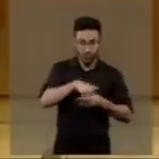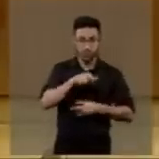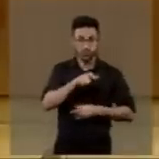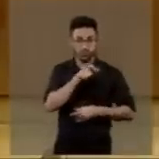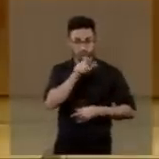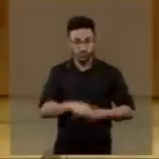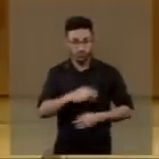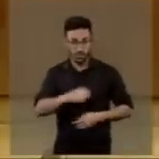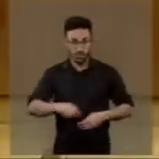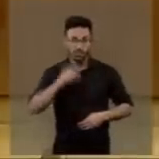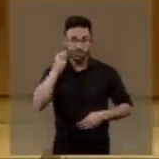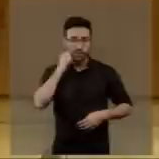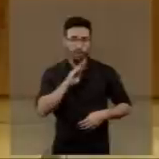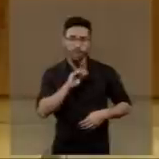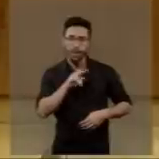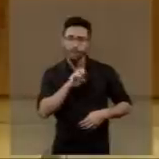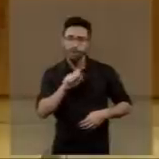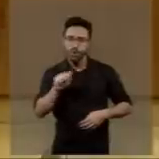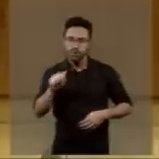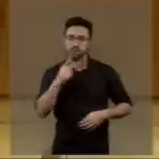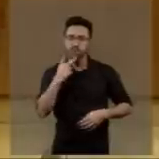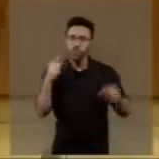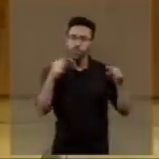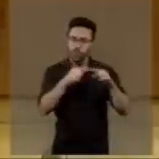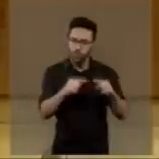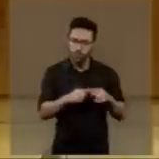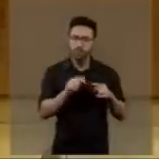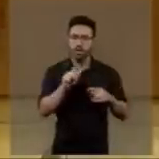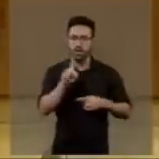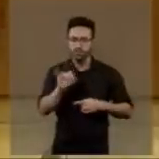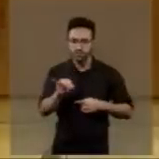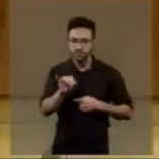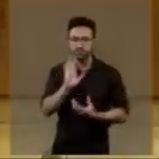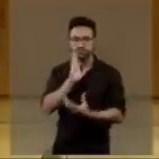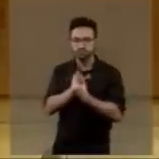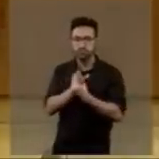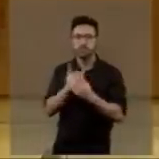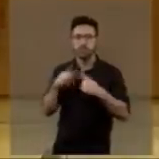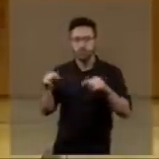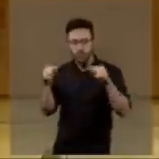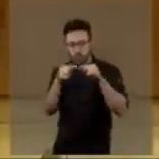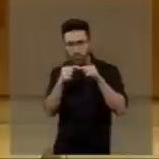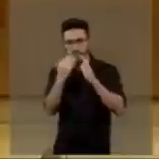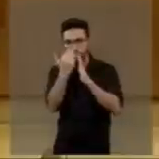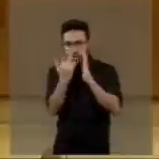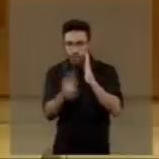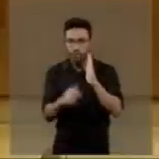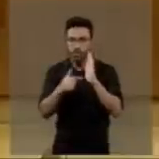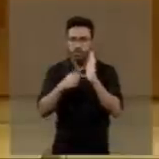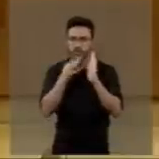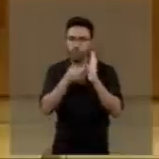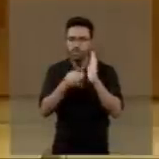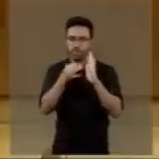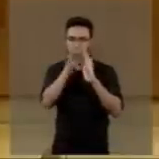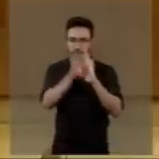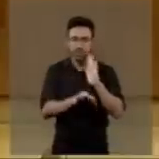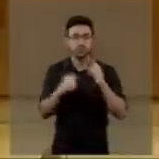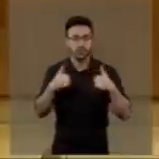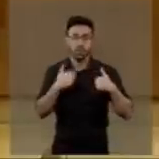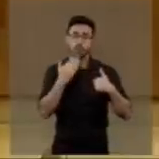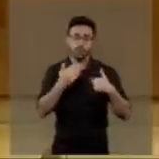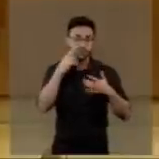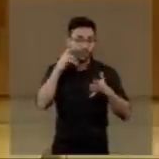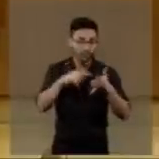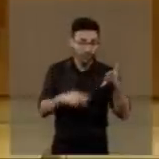Joaquim Barbosa, que julgava parcialmente procedente a ação direta para dar interpretação conforme ao texto, eu pedi vista, liberei